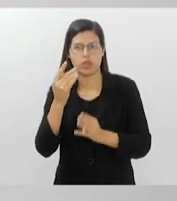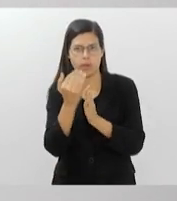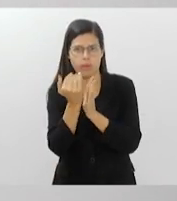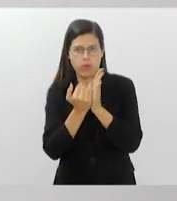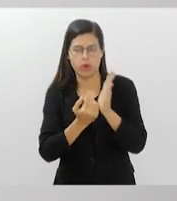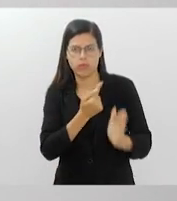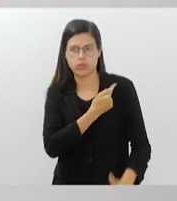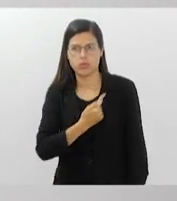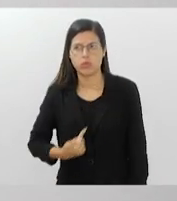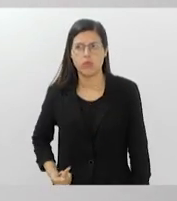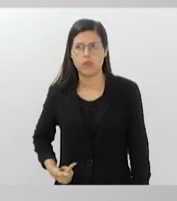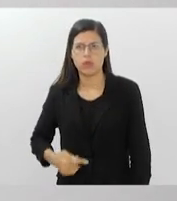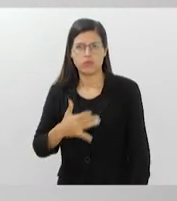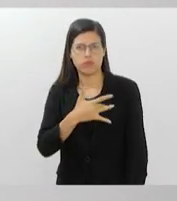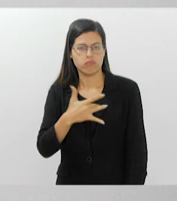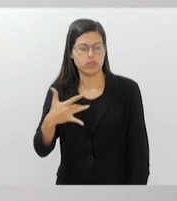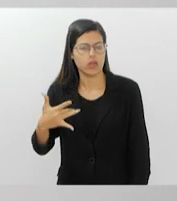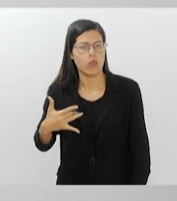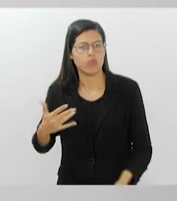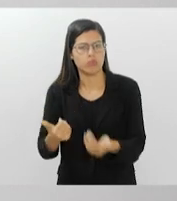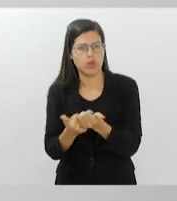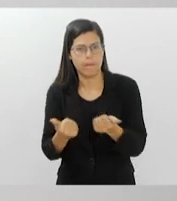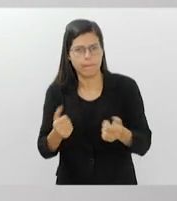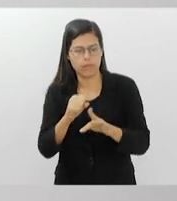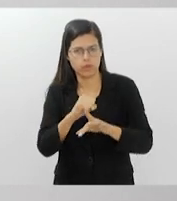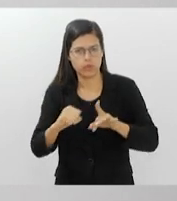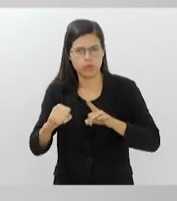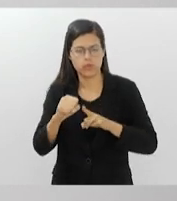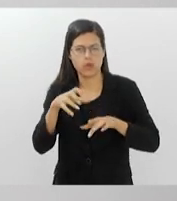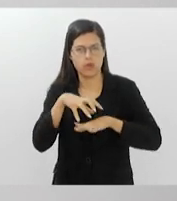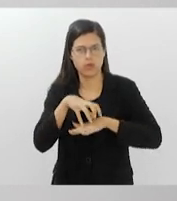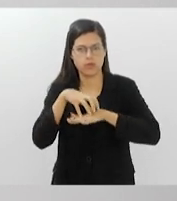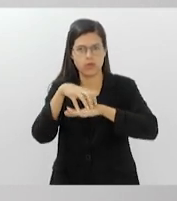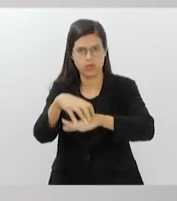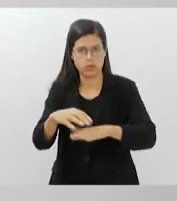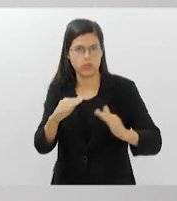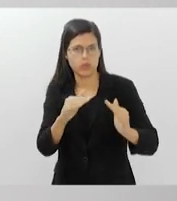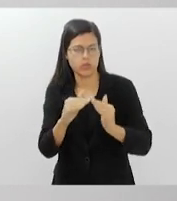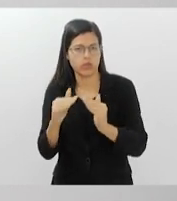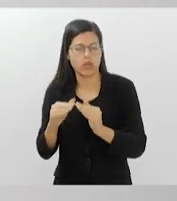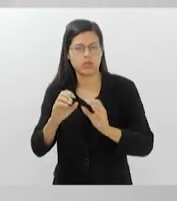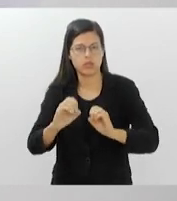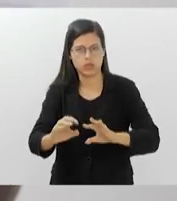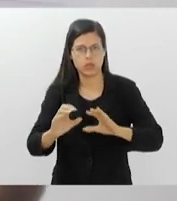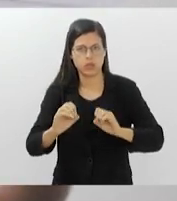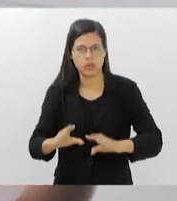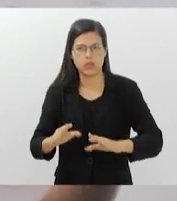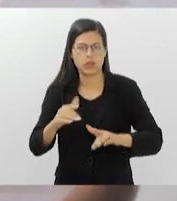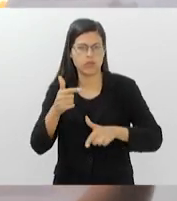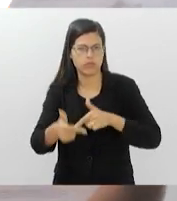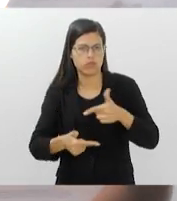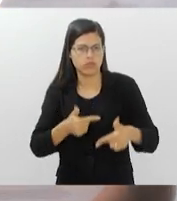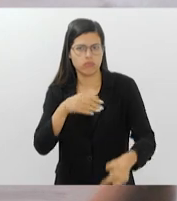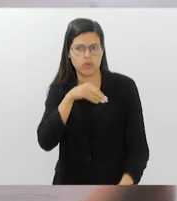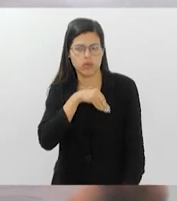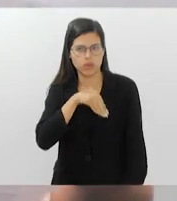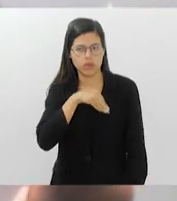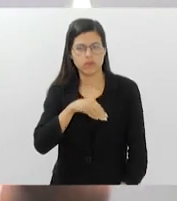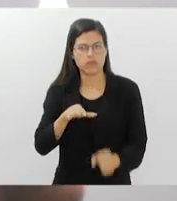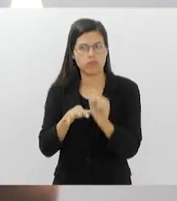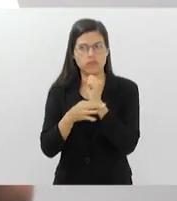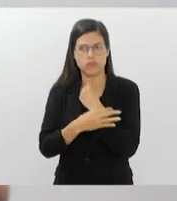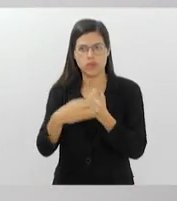tais como saúde Assistência Social transporte habitação educação emprego e renda segurança alimentar